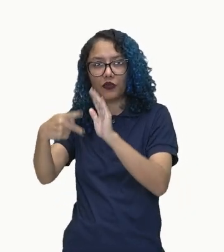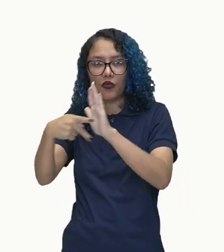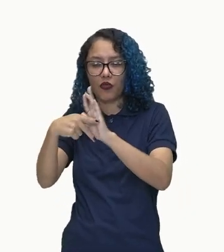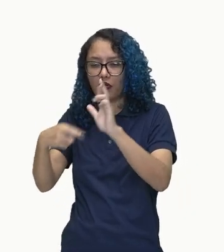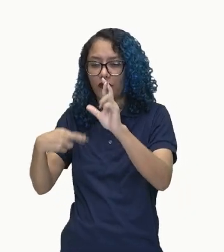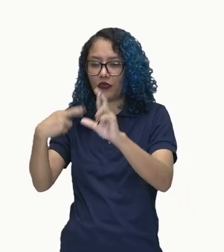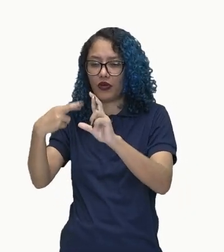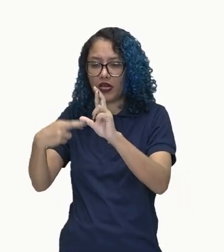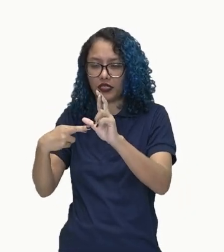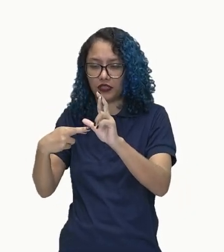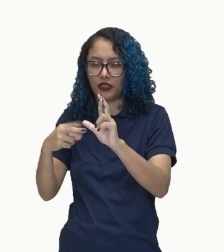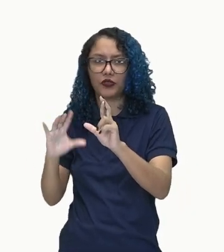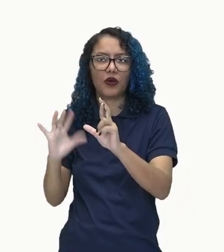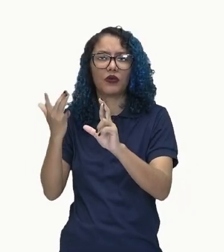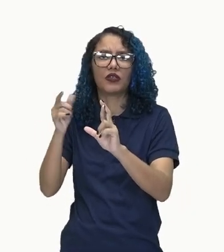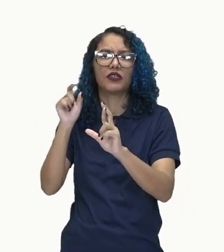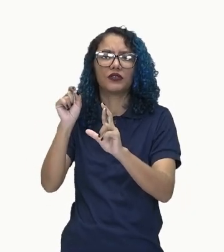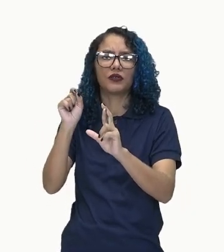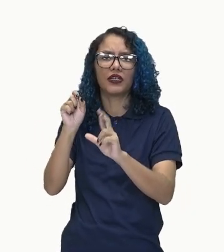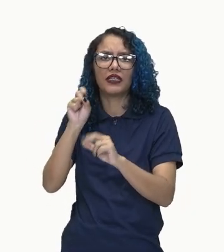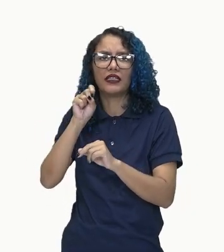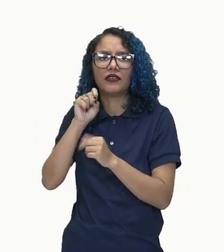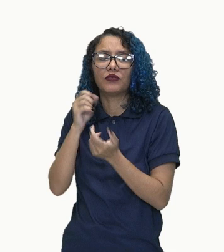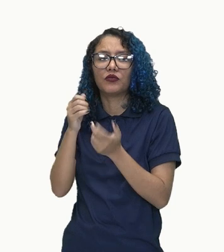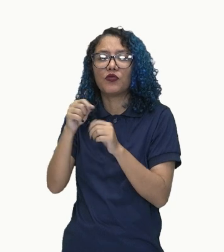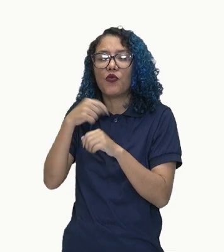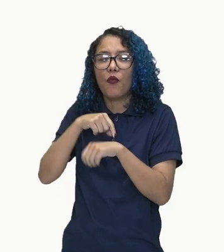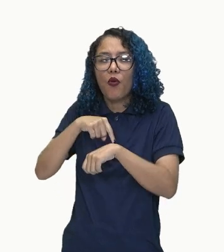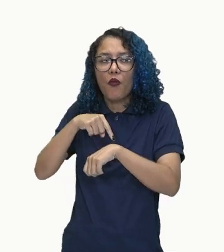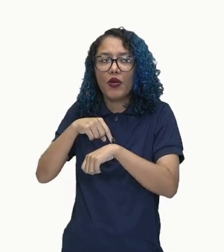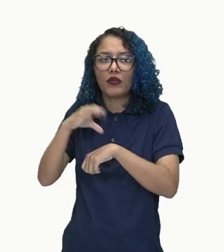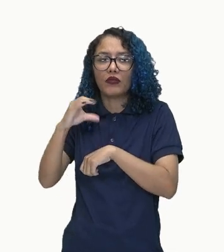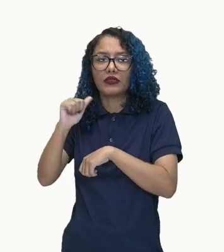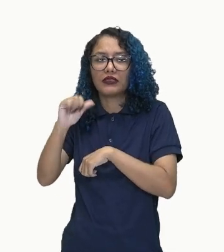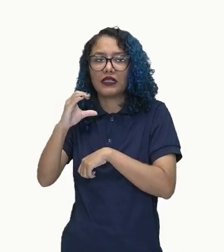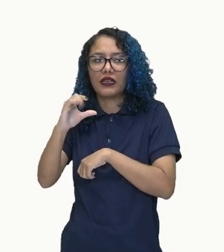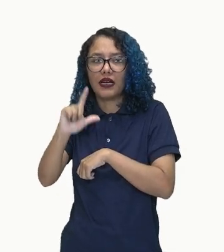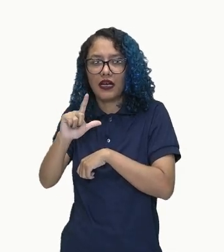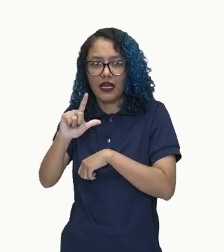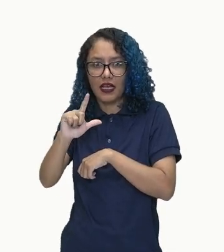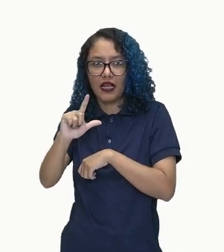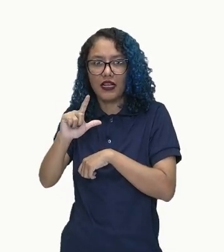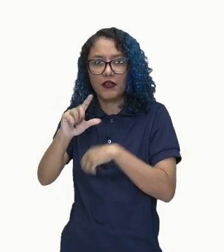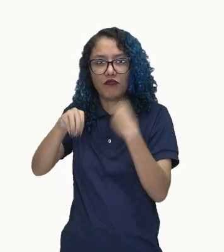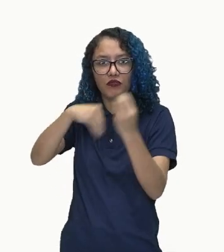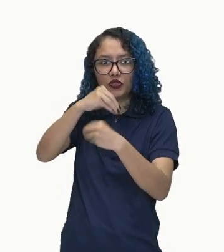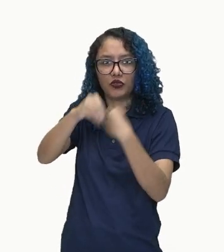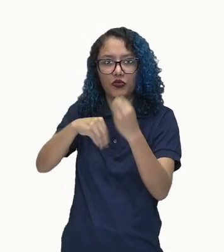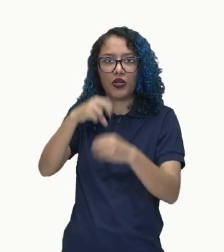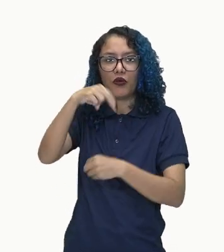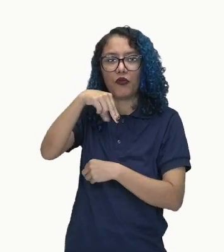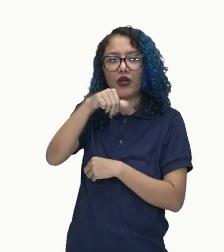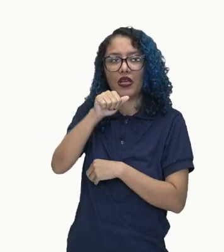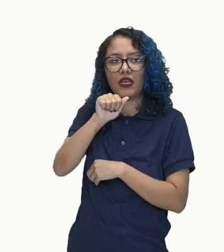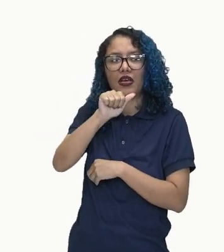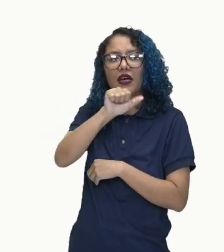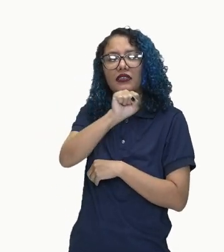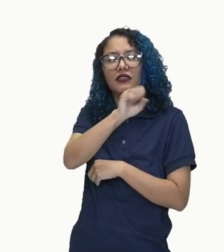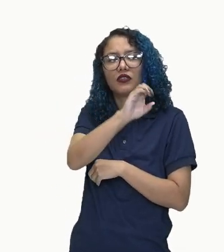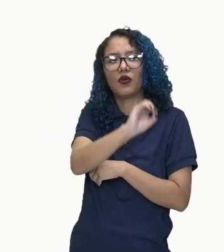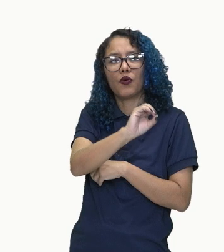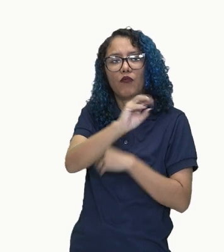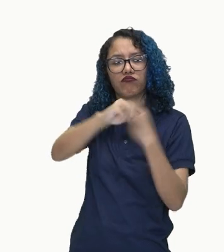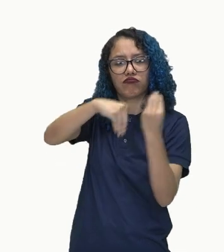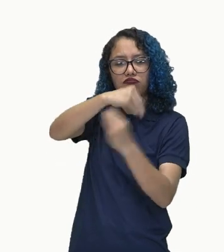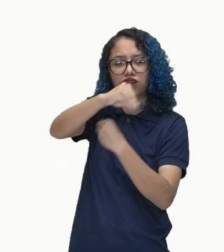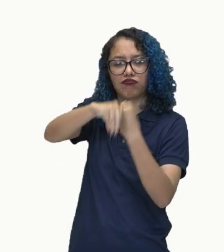quando o cloreto de cálcio reage com sulfato de sódio? Né? O que vai acontecer?